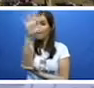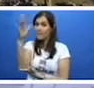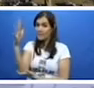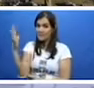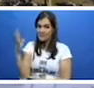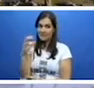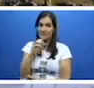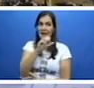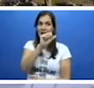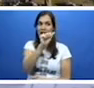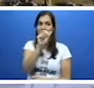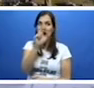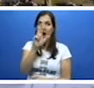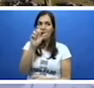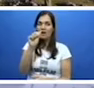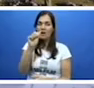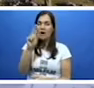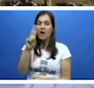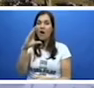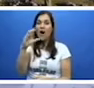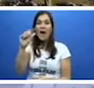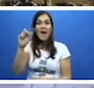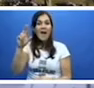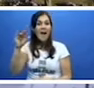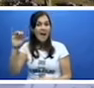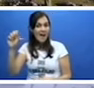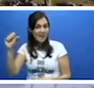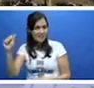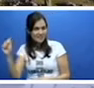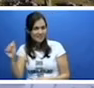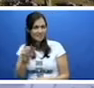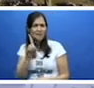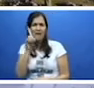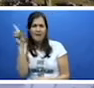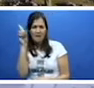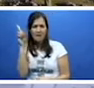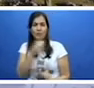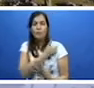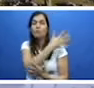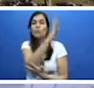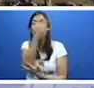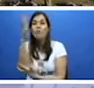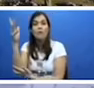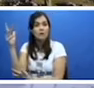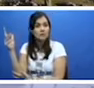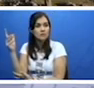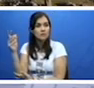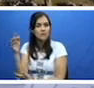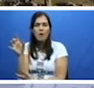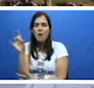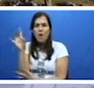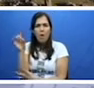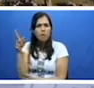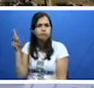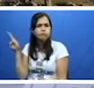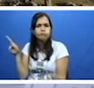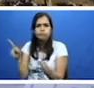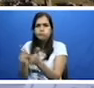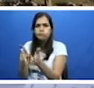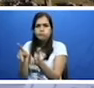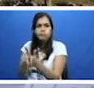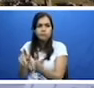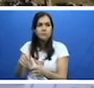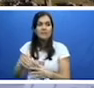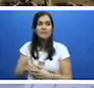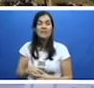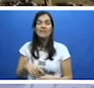infelizmente está sendo muito devastada no Brasil há alguns séculos alguns algumas décadas tem estimativas que existem atualmente